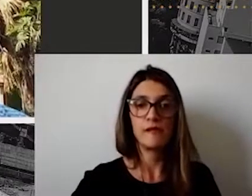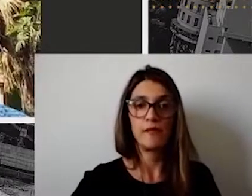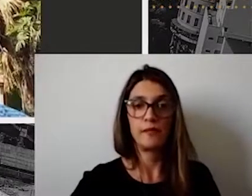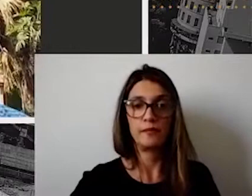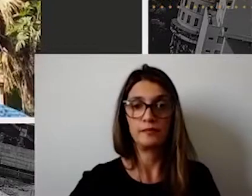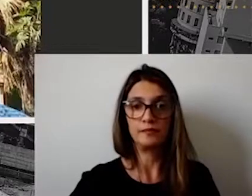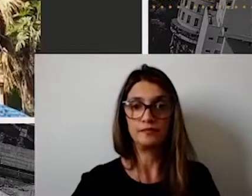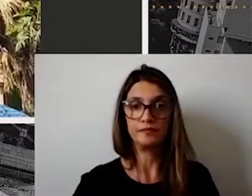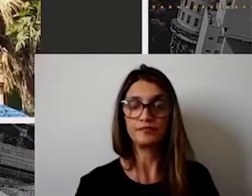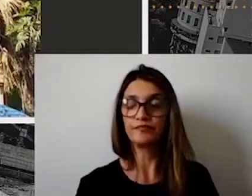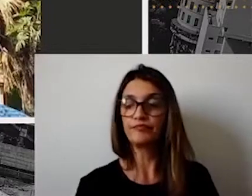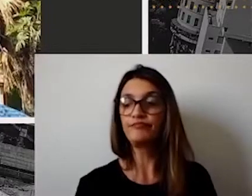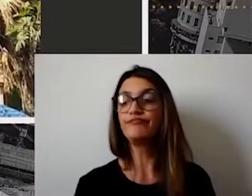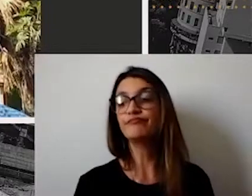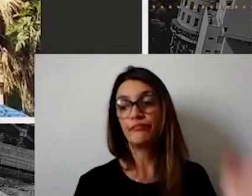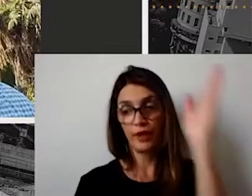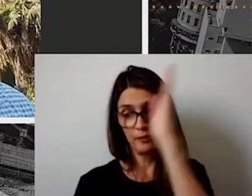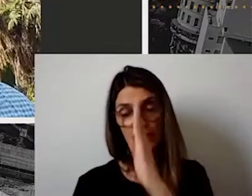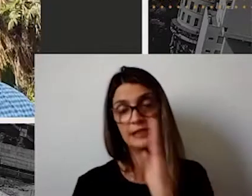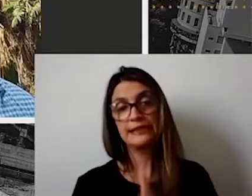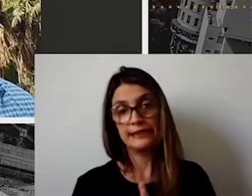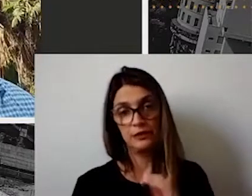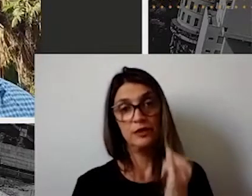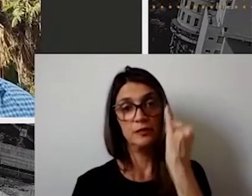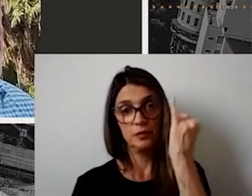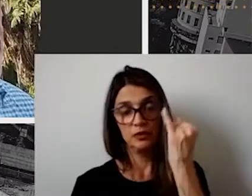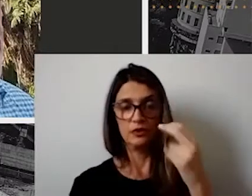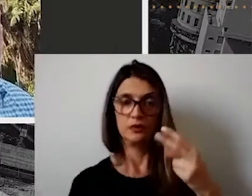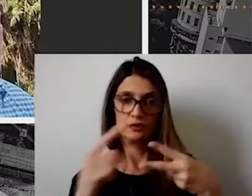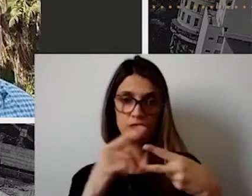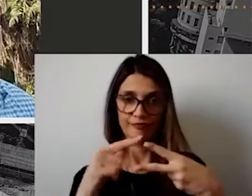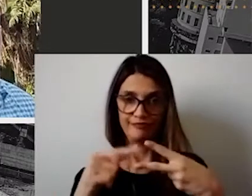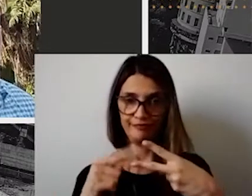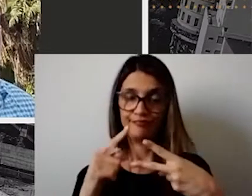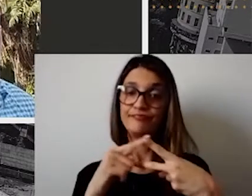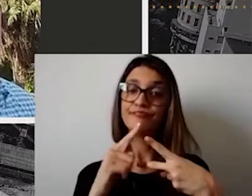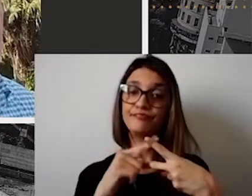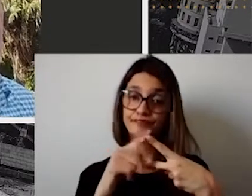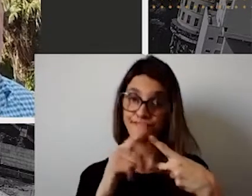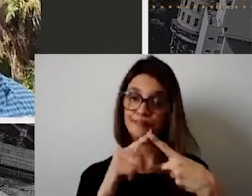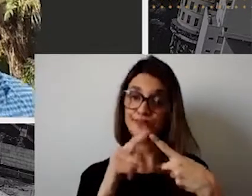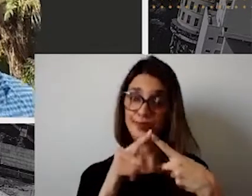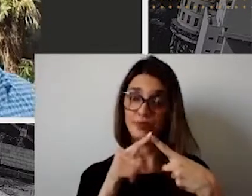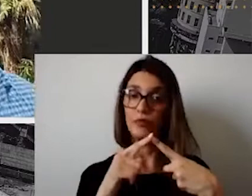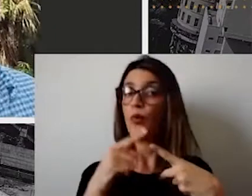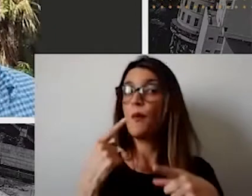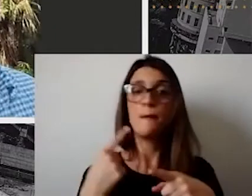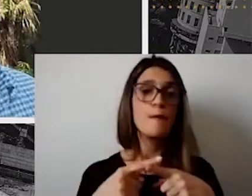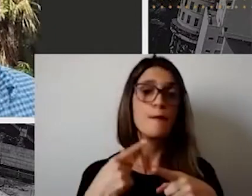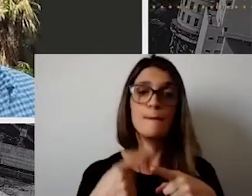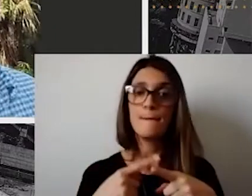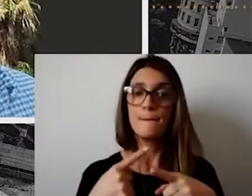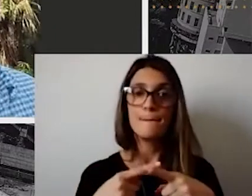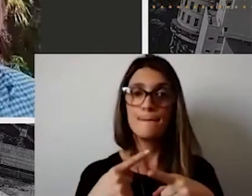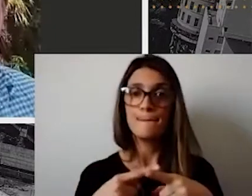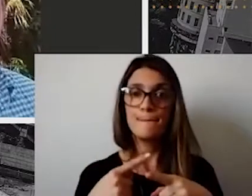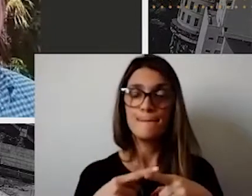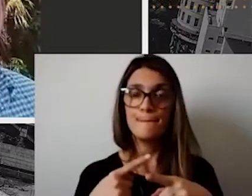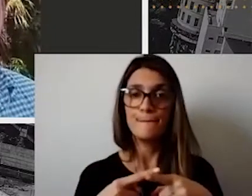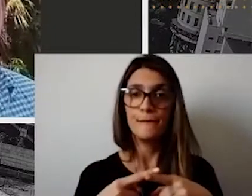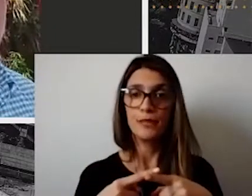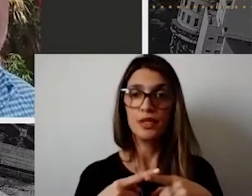O Brasil é muito importante por duas razões. Primeiro, porque ele é um grande emissor, ele é parte do problema,